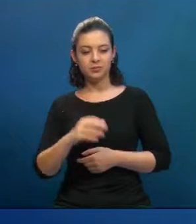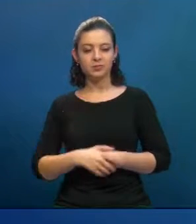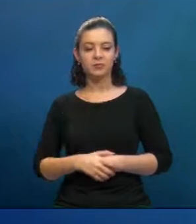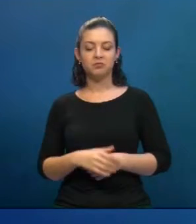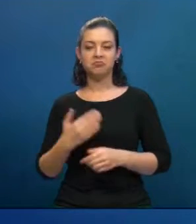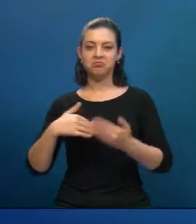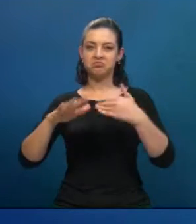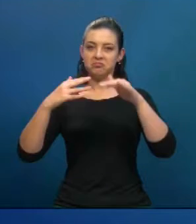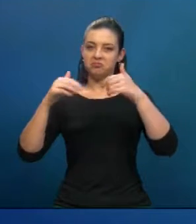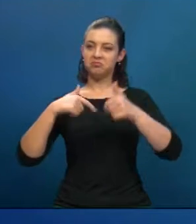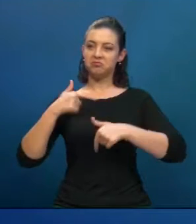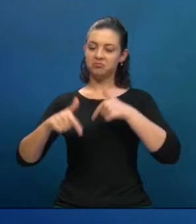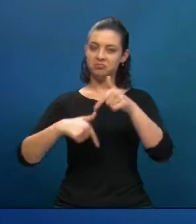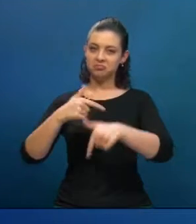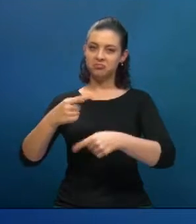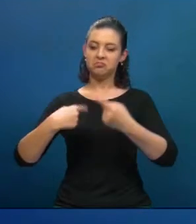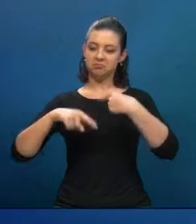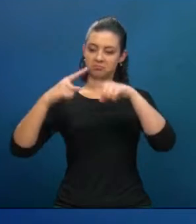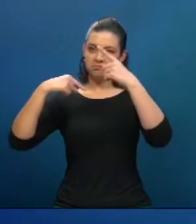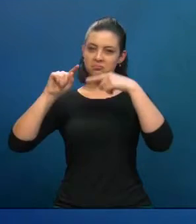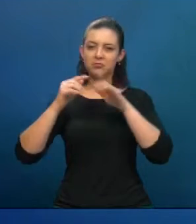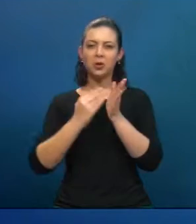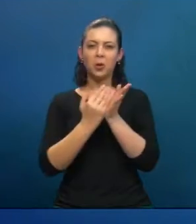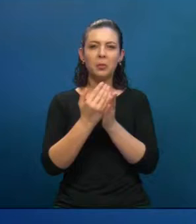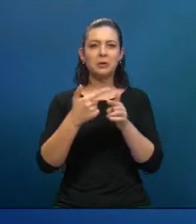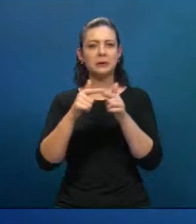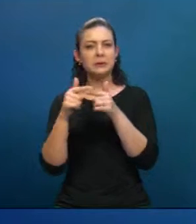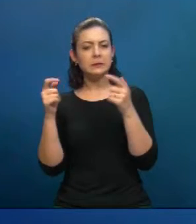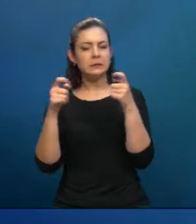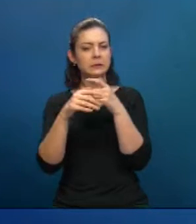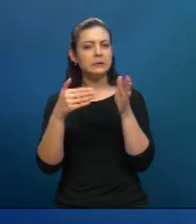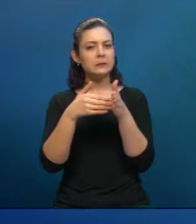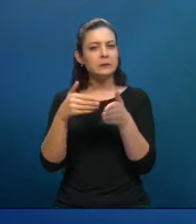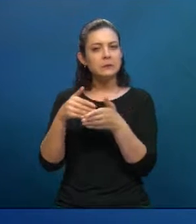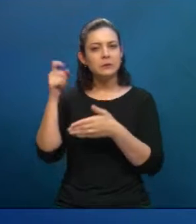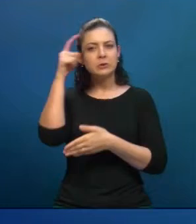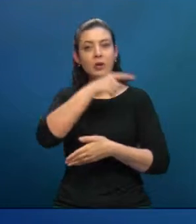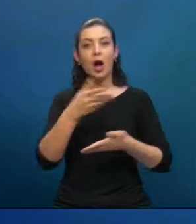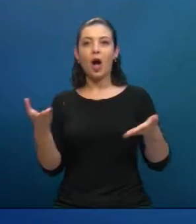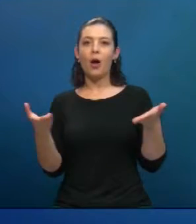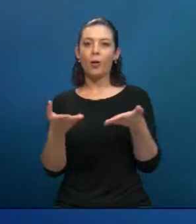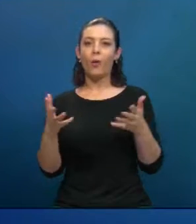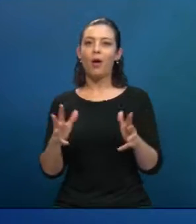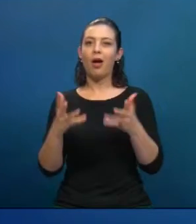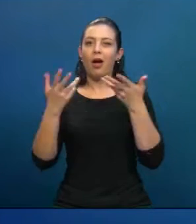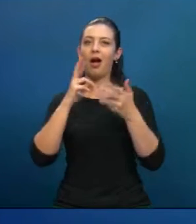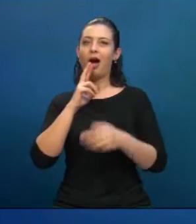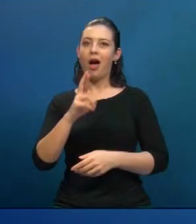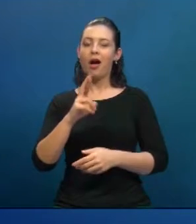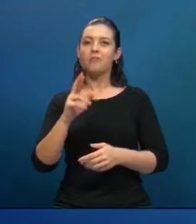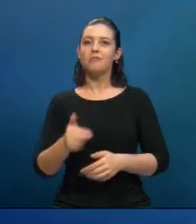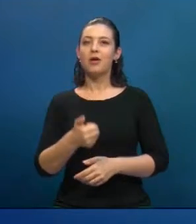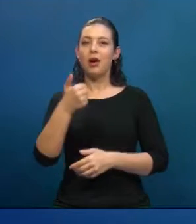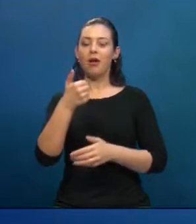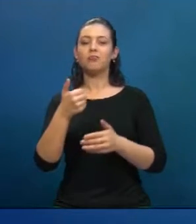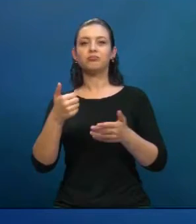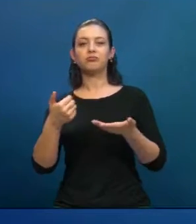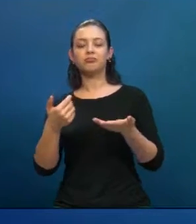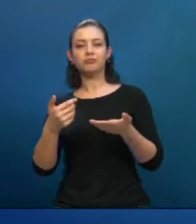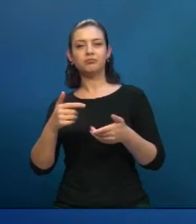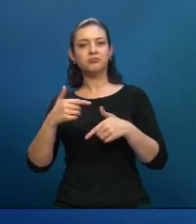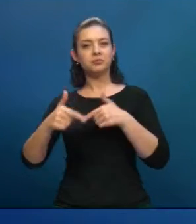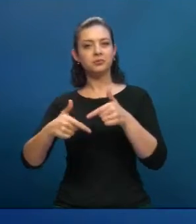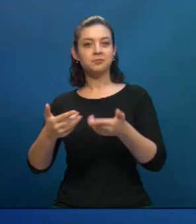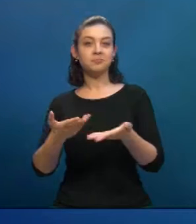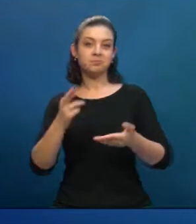vêm desenvolvendo se um bom trabalho no começo tivemos muitos problemas mas hoje a gente pode acompanhar esse belíssimo trabalho que estão prestando